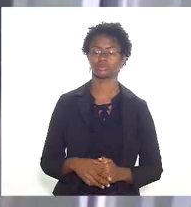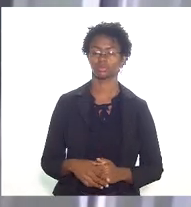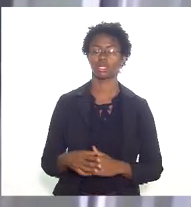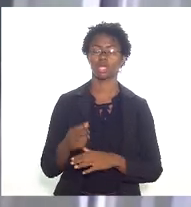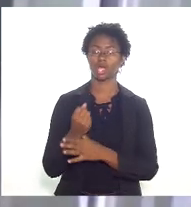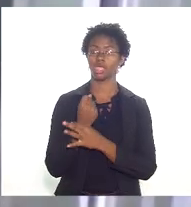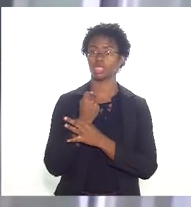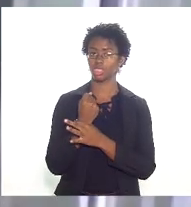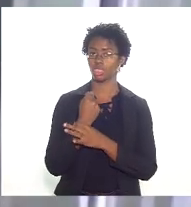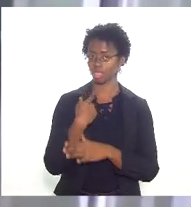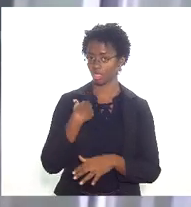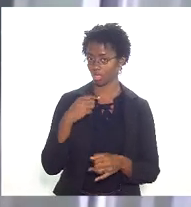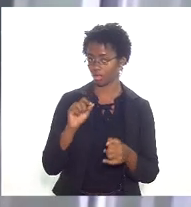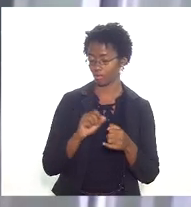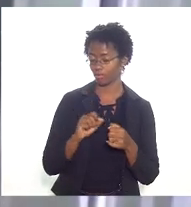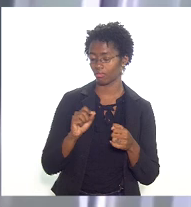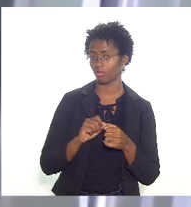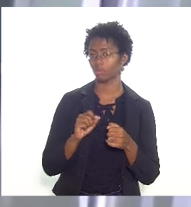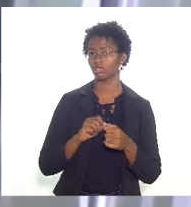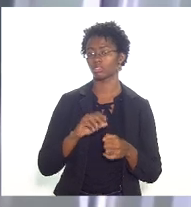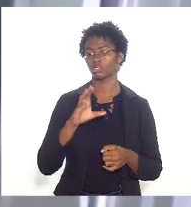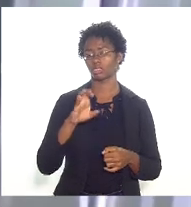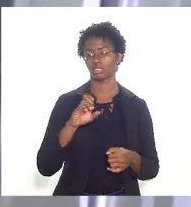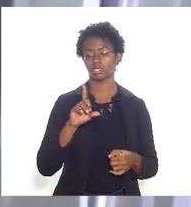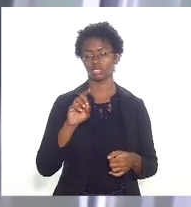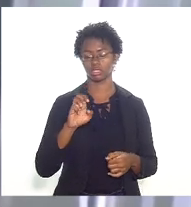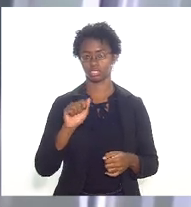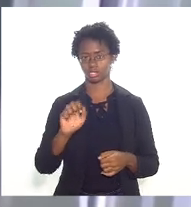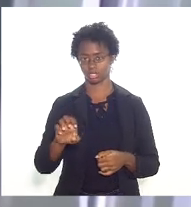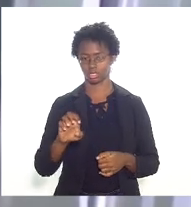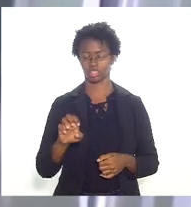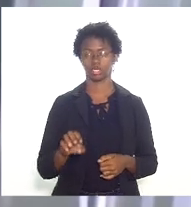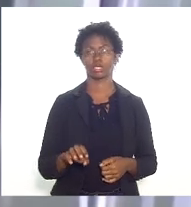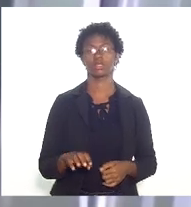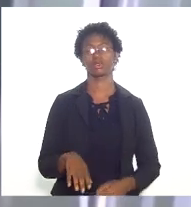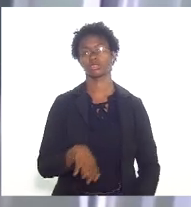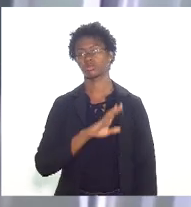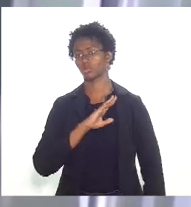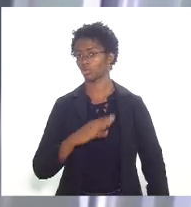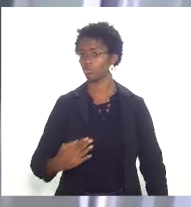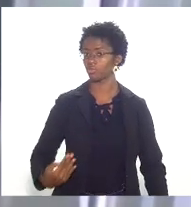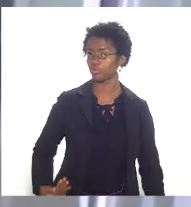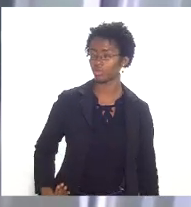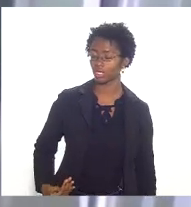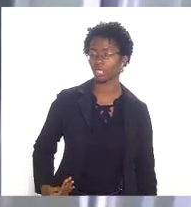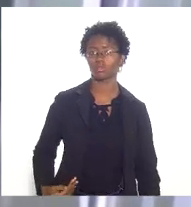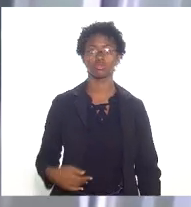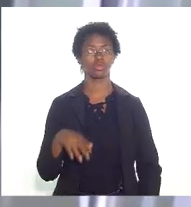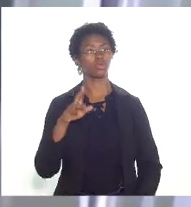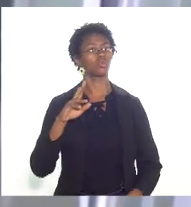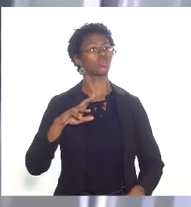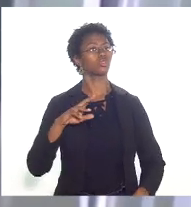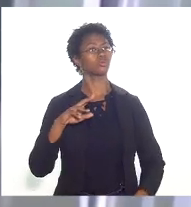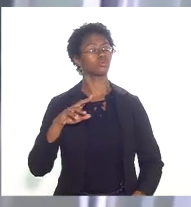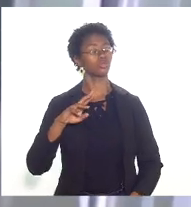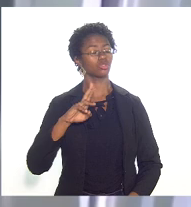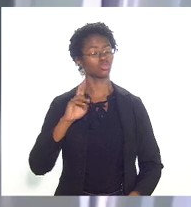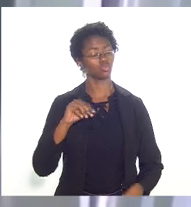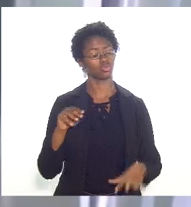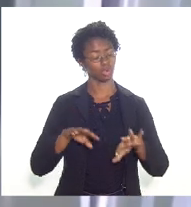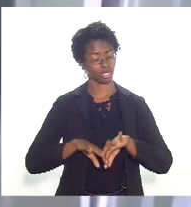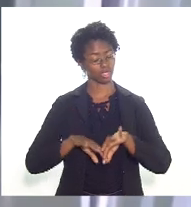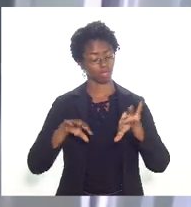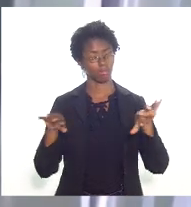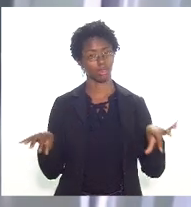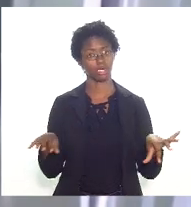defesa que faço de uma Cedae pública estatal indivisível vou chegar lá no indivisível não é